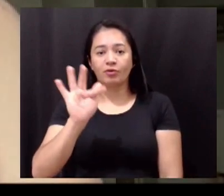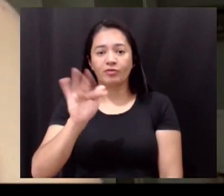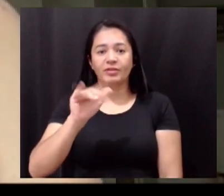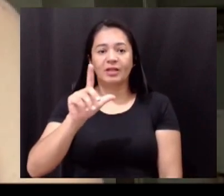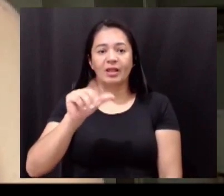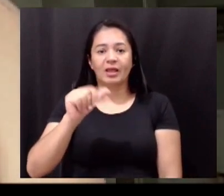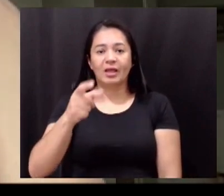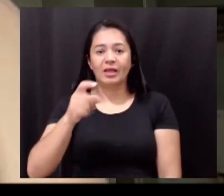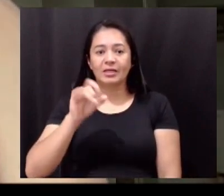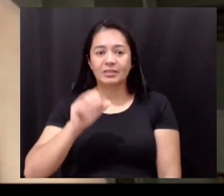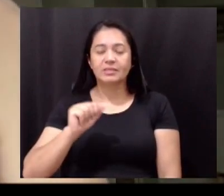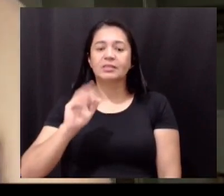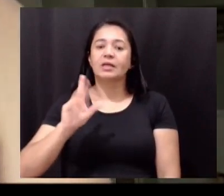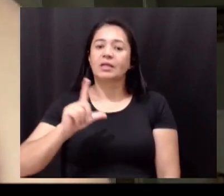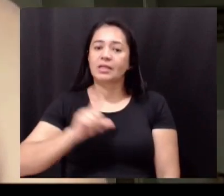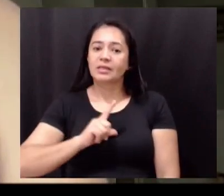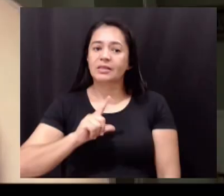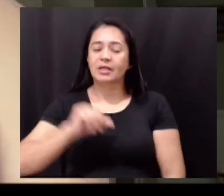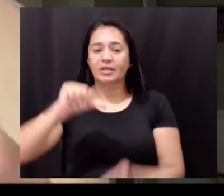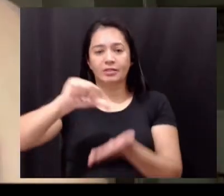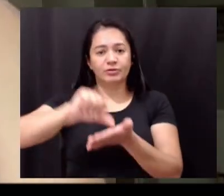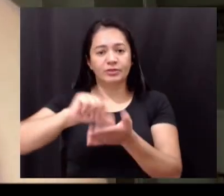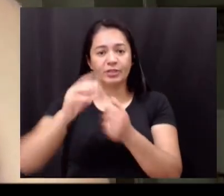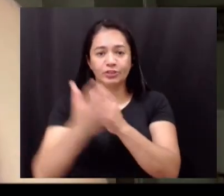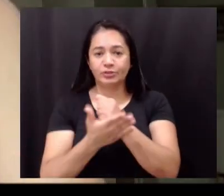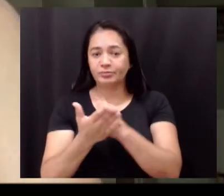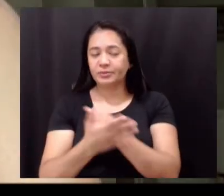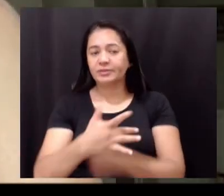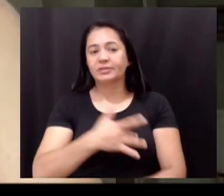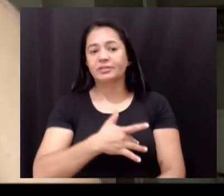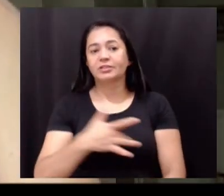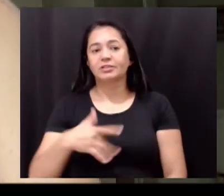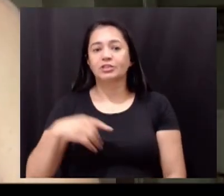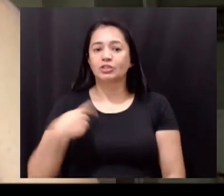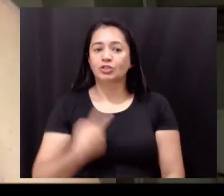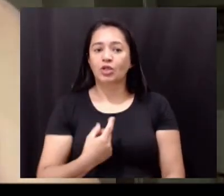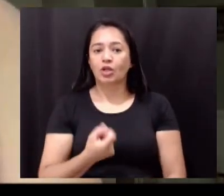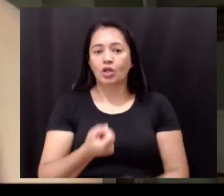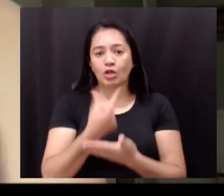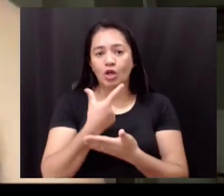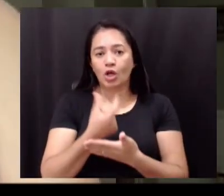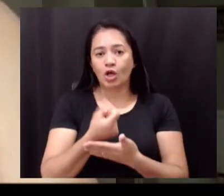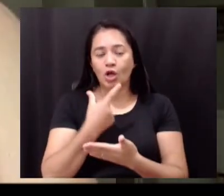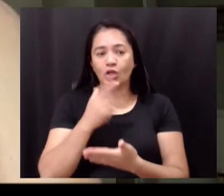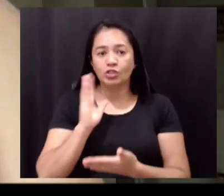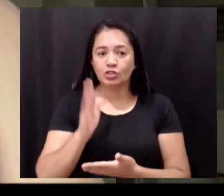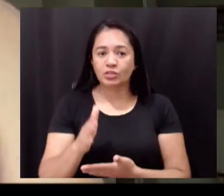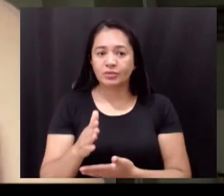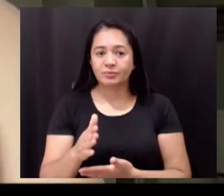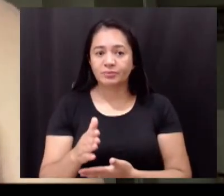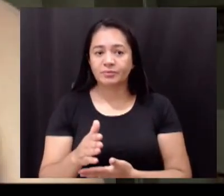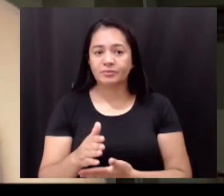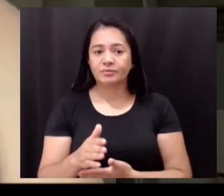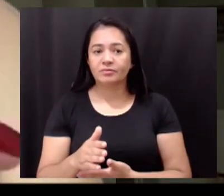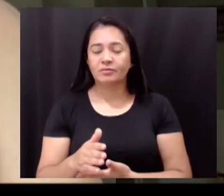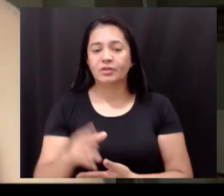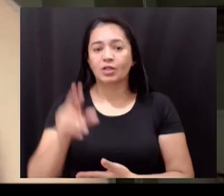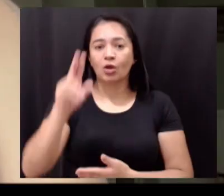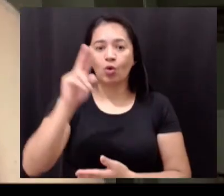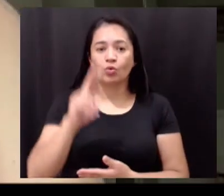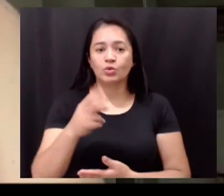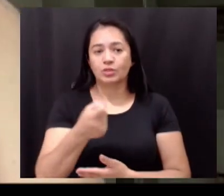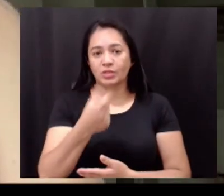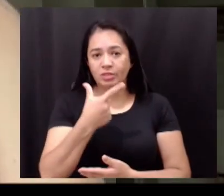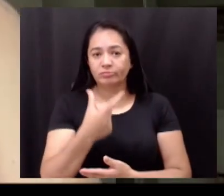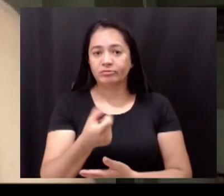básicas de saúde. Quando isso acontece, a gente toma algumas medicações e, ao estar usando essa medicação e estar nesse período